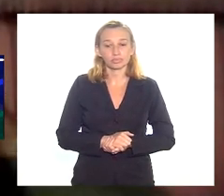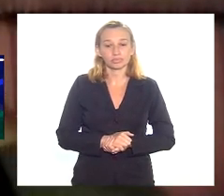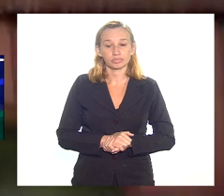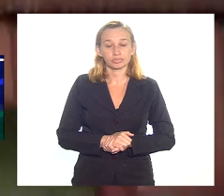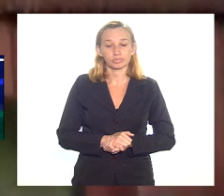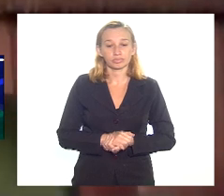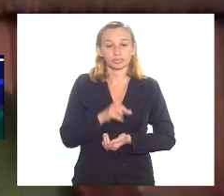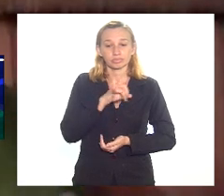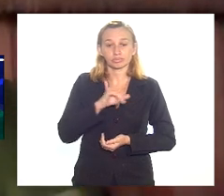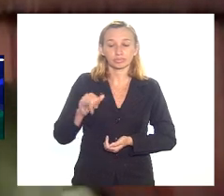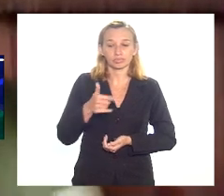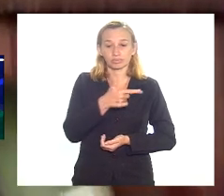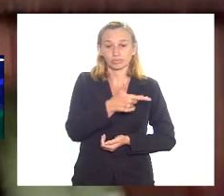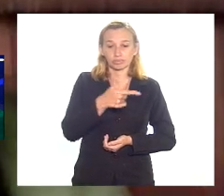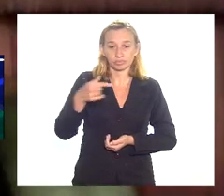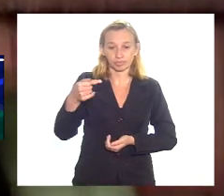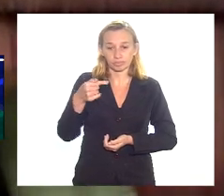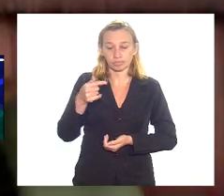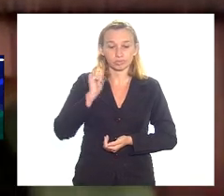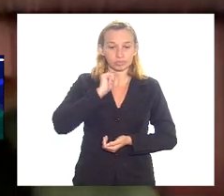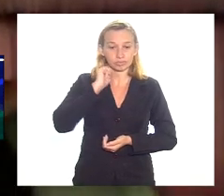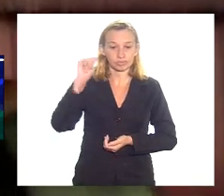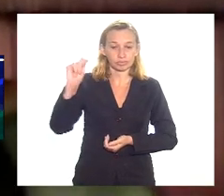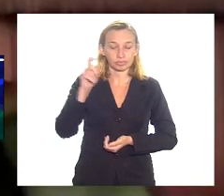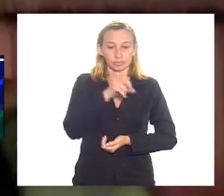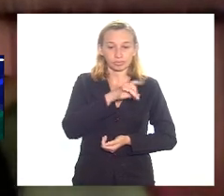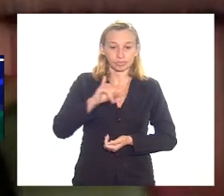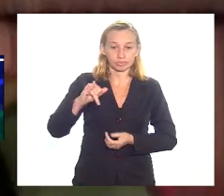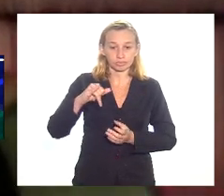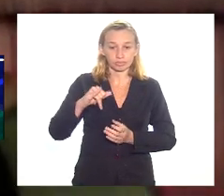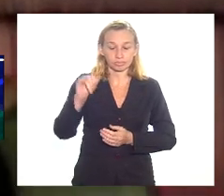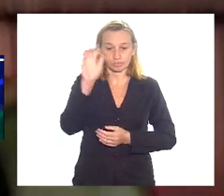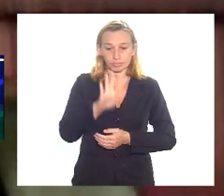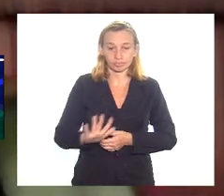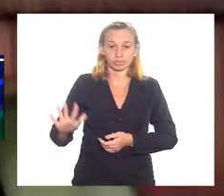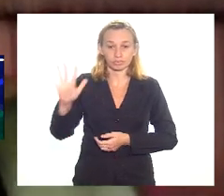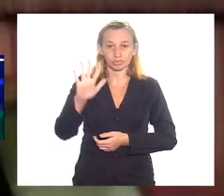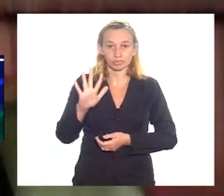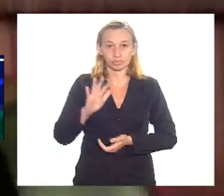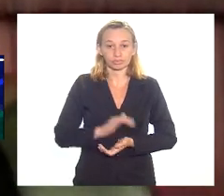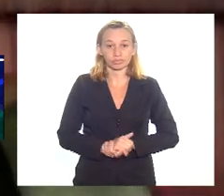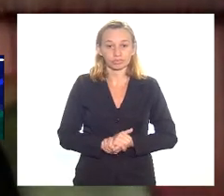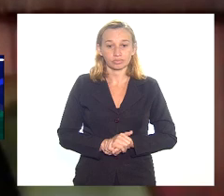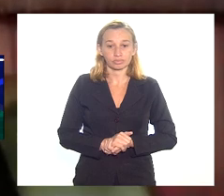referenciar o dia 27 de abril como Dia Nacional,